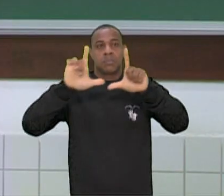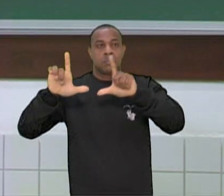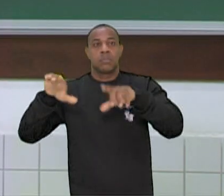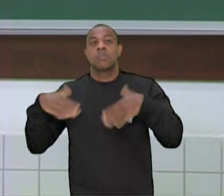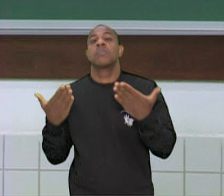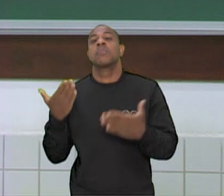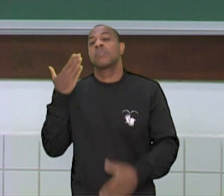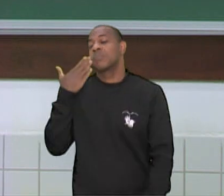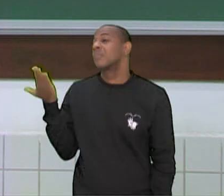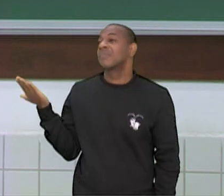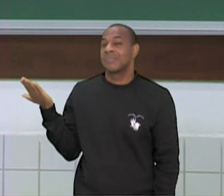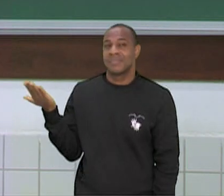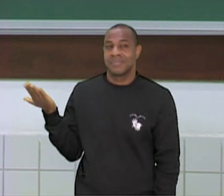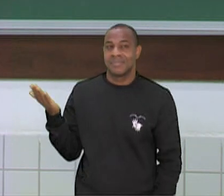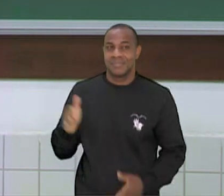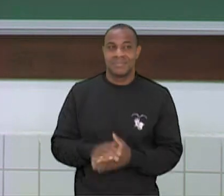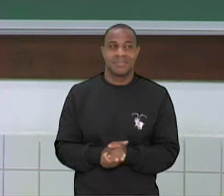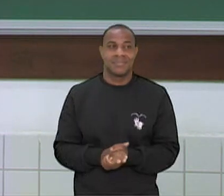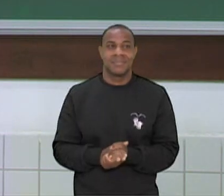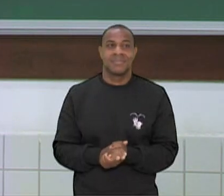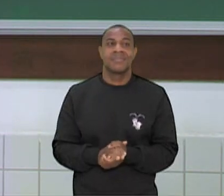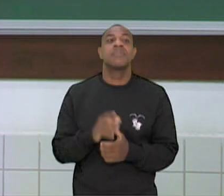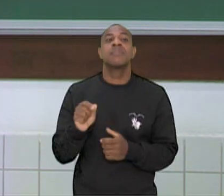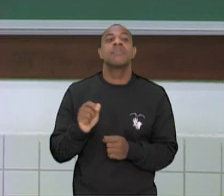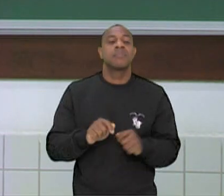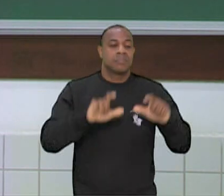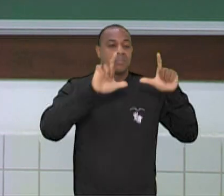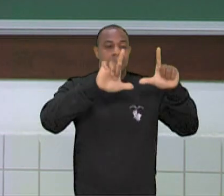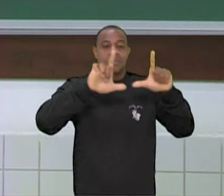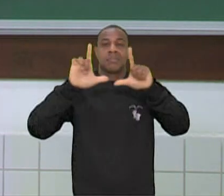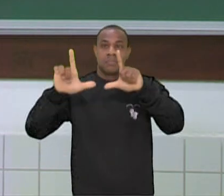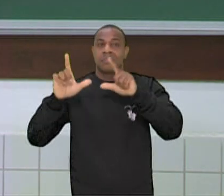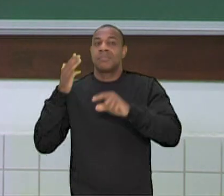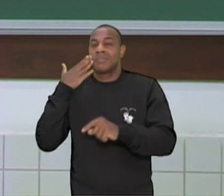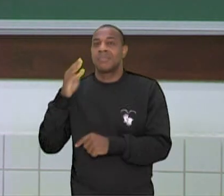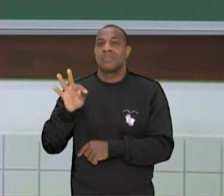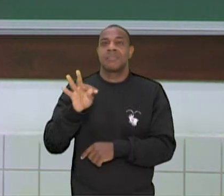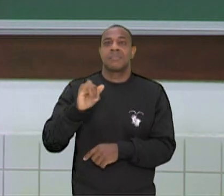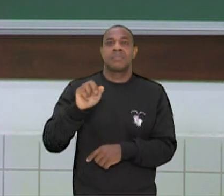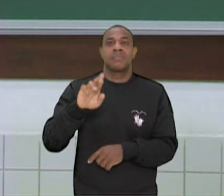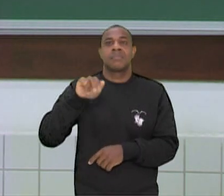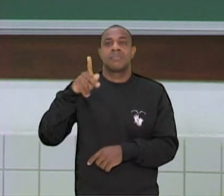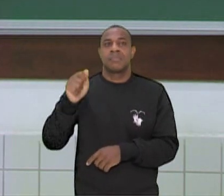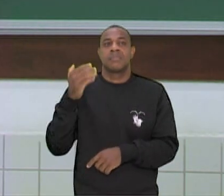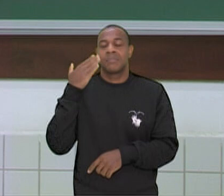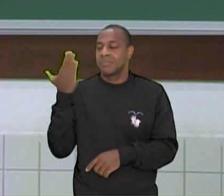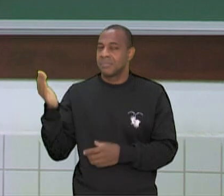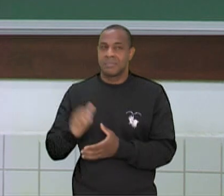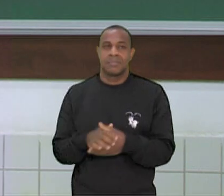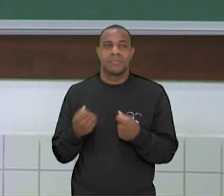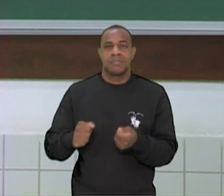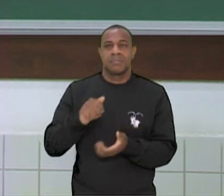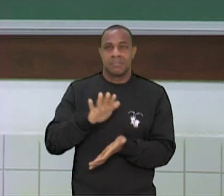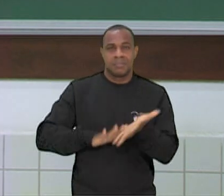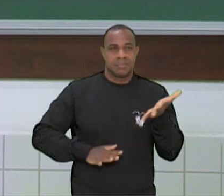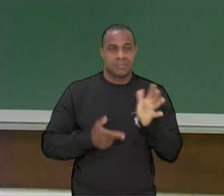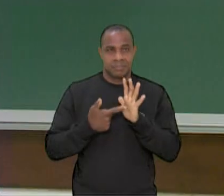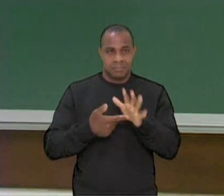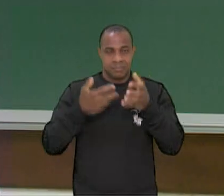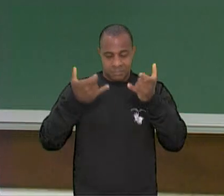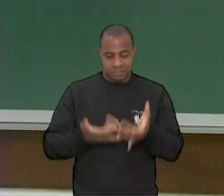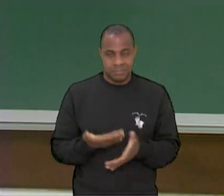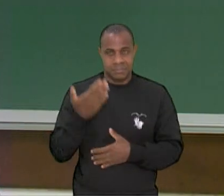já sabe diferenciar, né? Não é uma charge, é apenas uma tirinha. Mas a prof trouxe ela aqui para o exercício porque ela tem tudo a ver com o que nós estamos